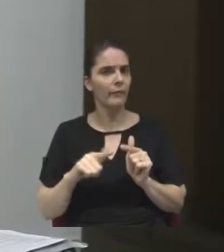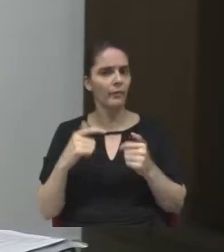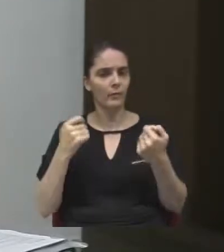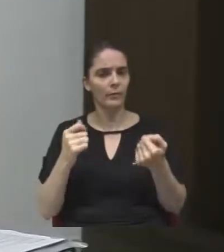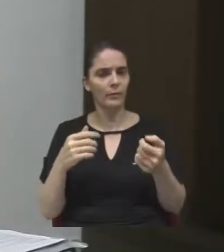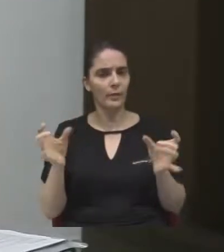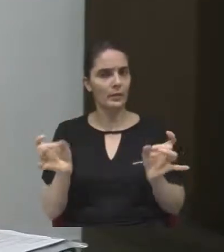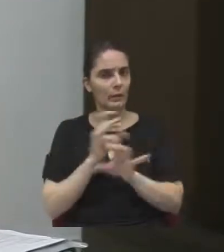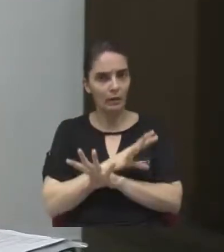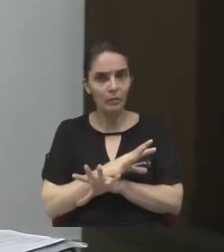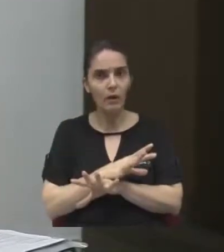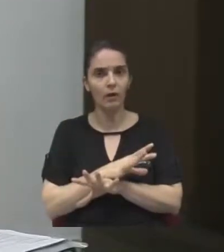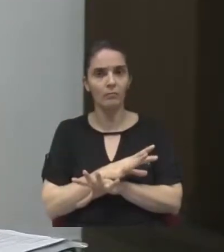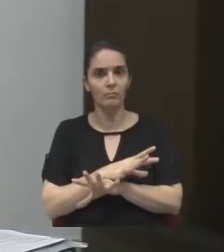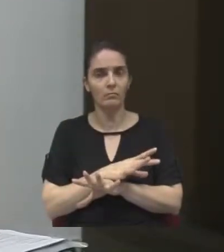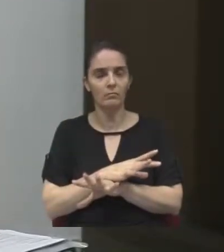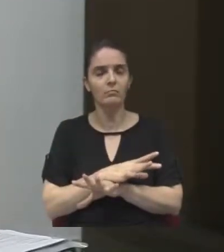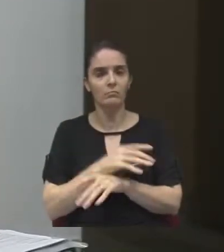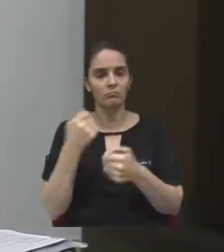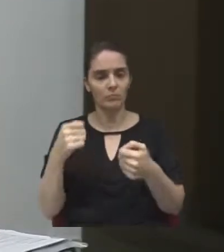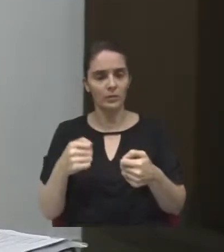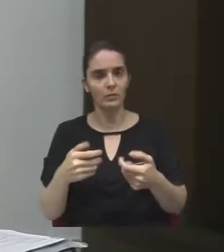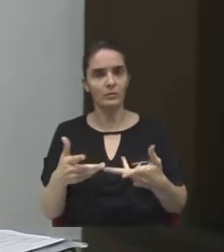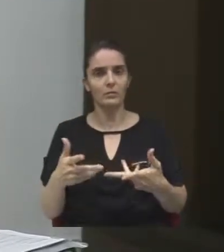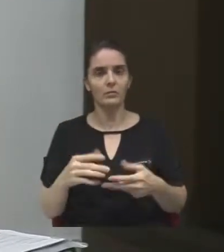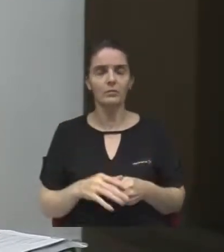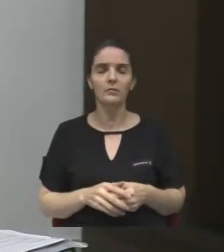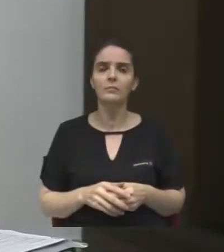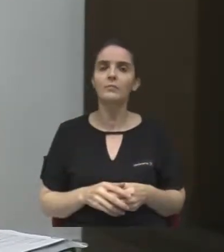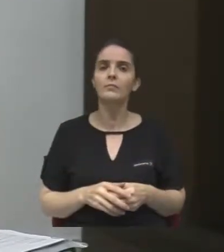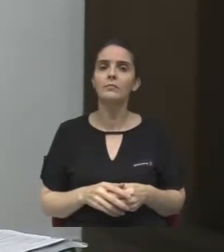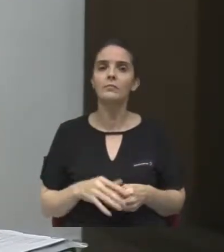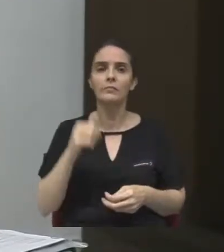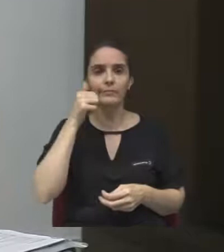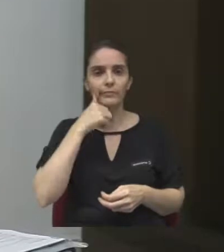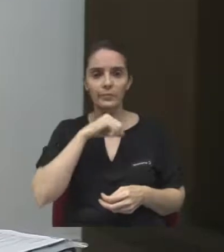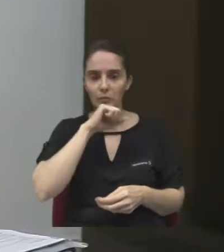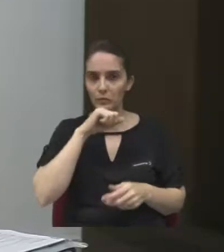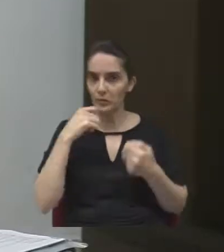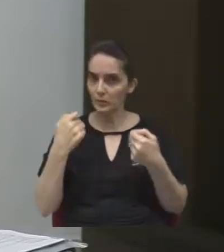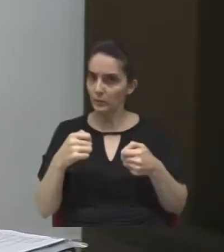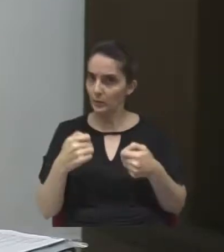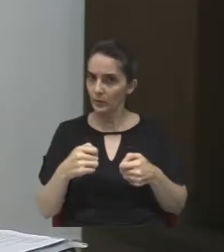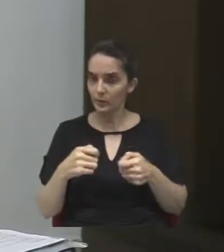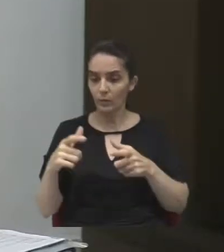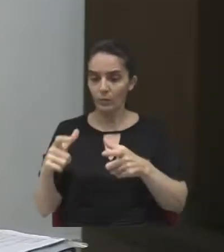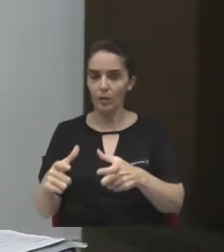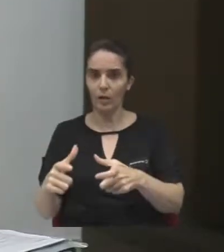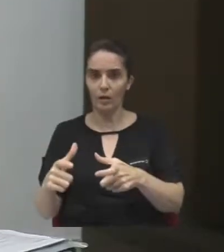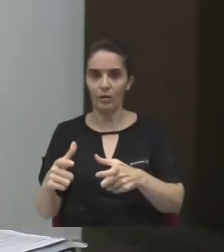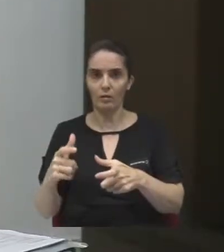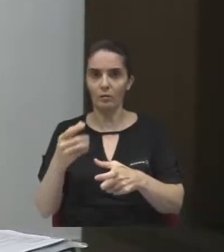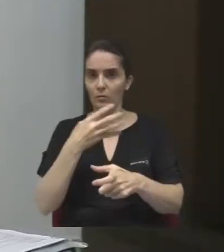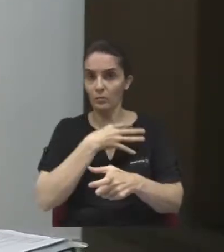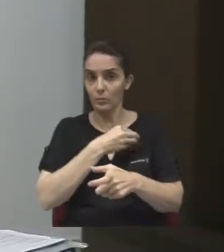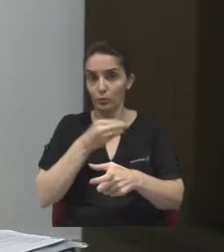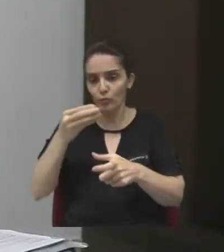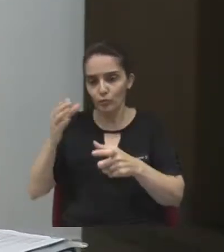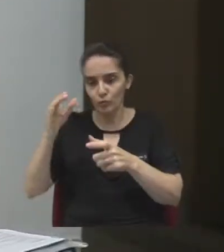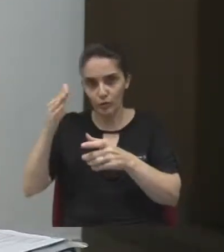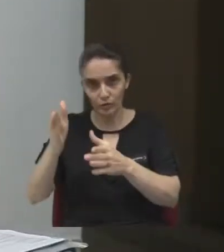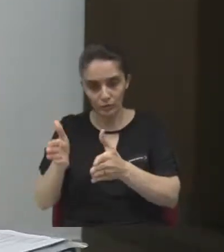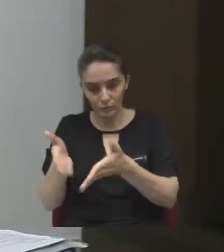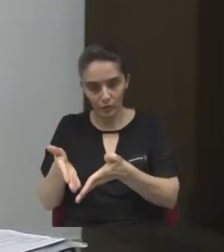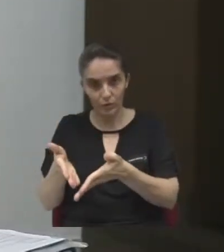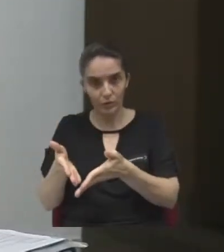que resolver, sim, o problema de creche. Precisamos. As mães precisam de locais. Temos um problema